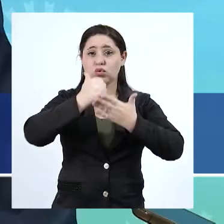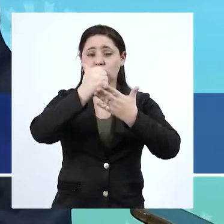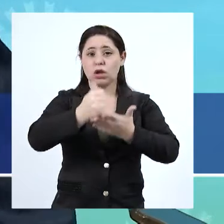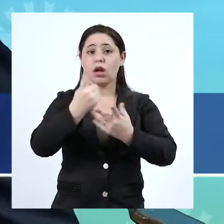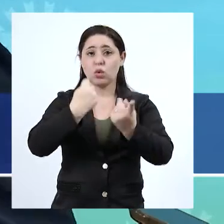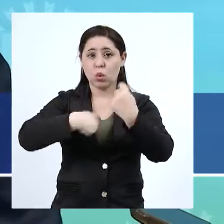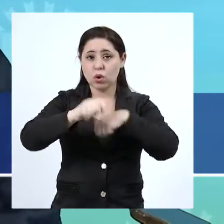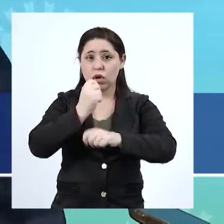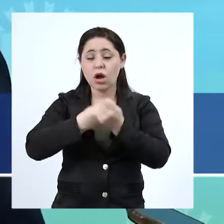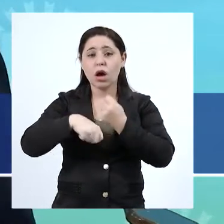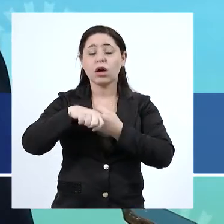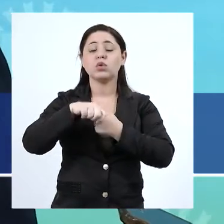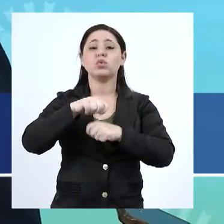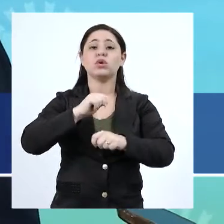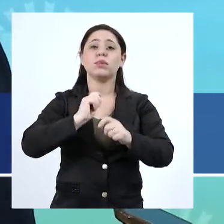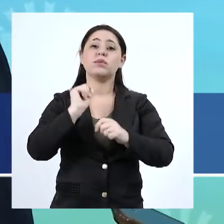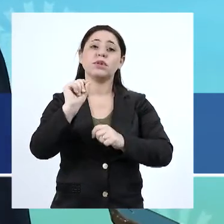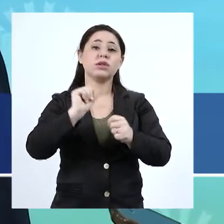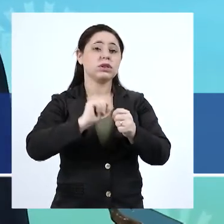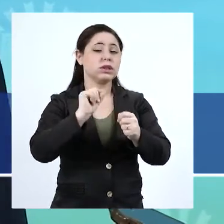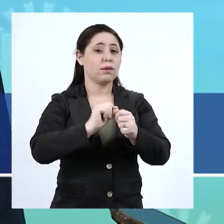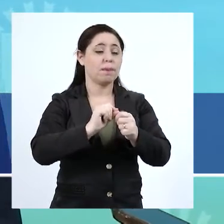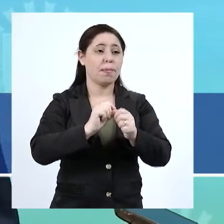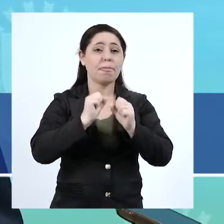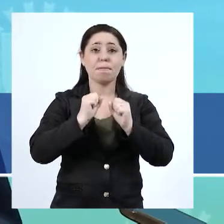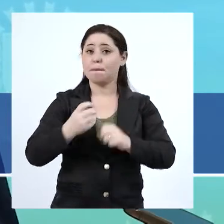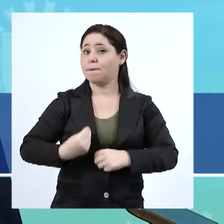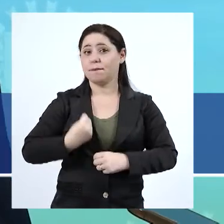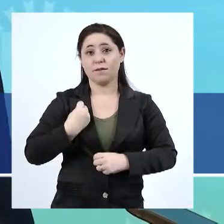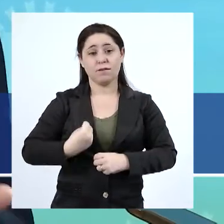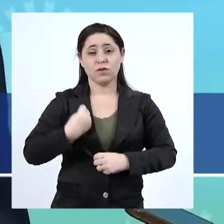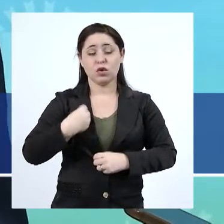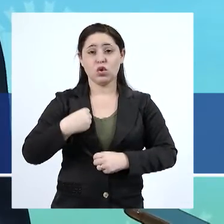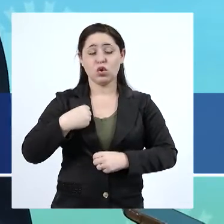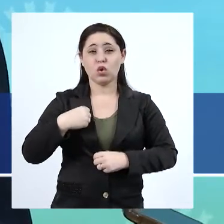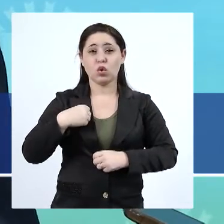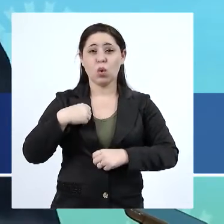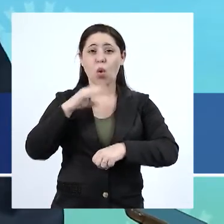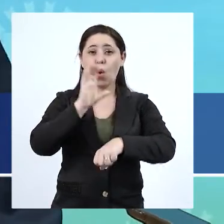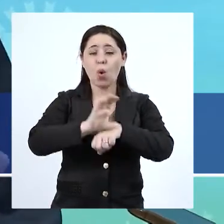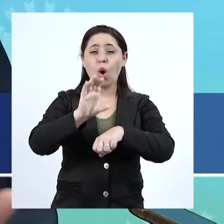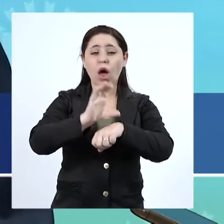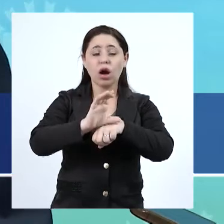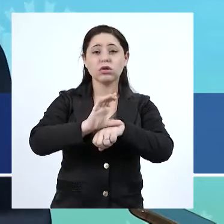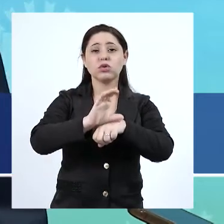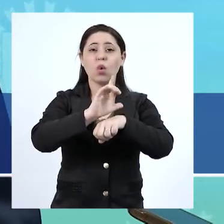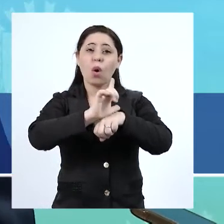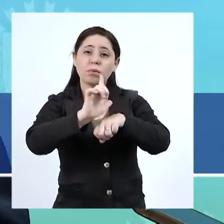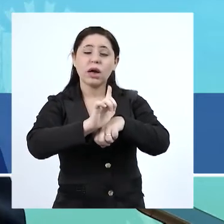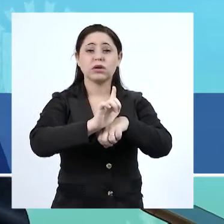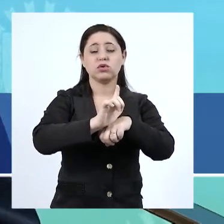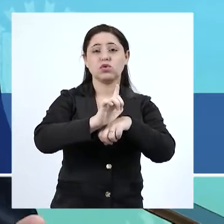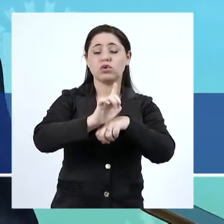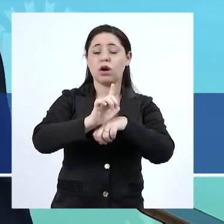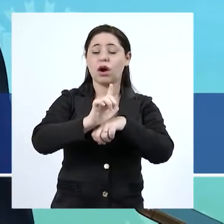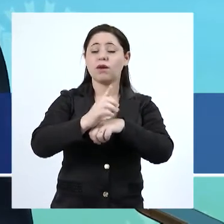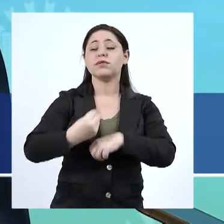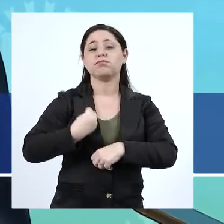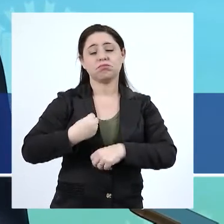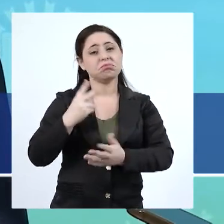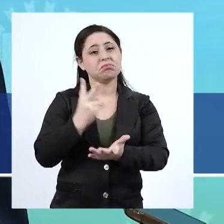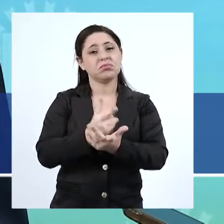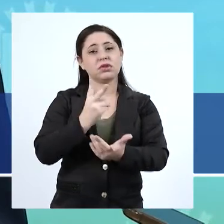está ajudando e cooperando para que a gente fique vivo, o comércio fique vivo, para que a gente possa